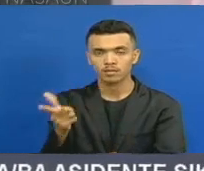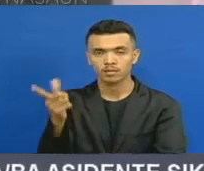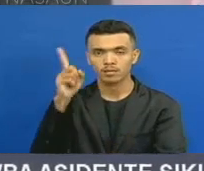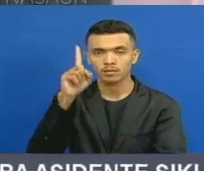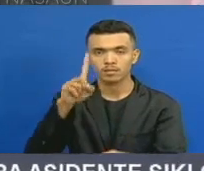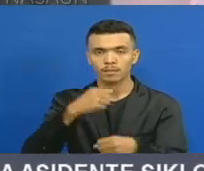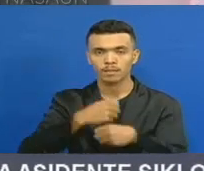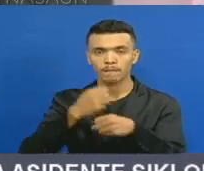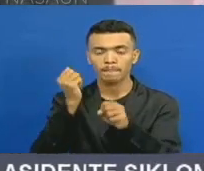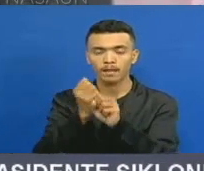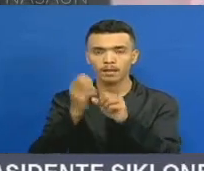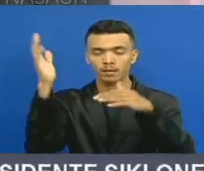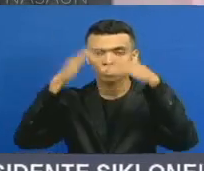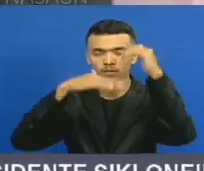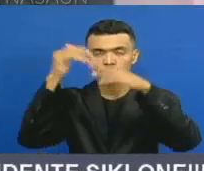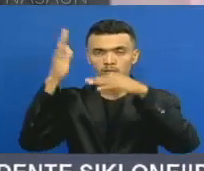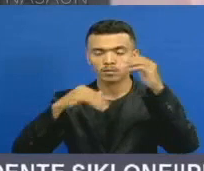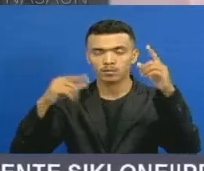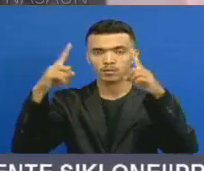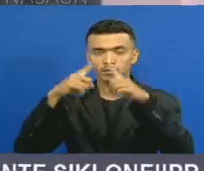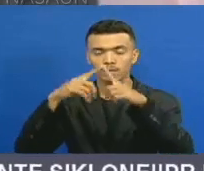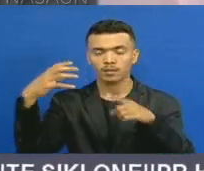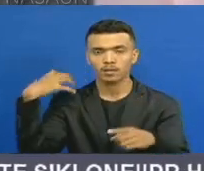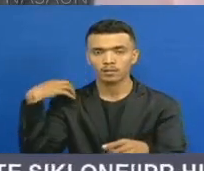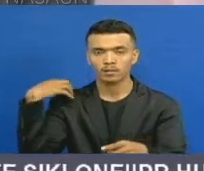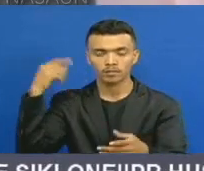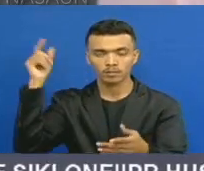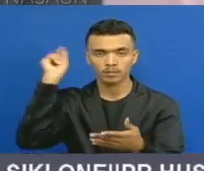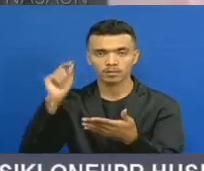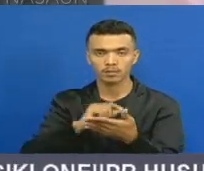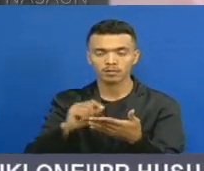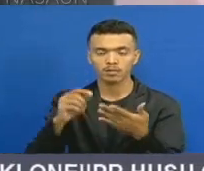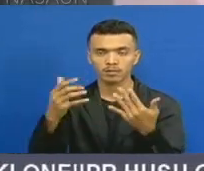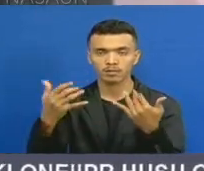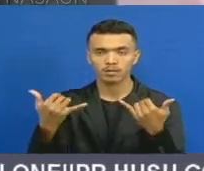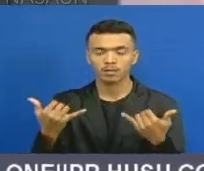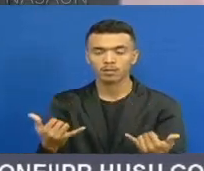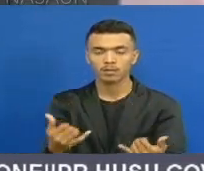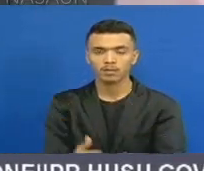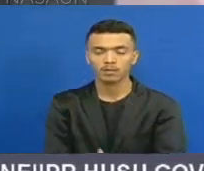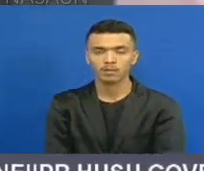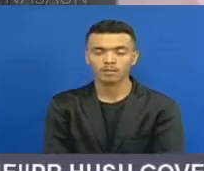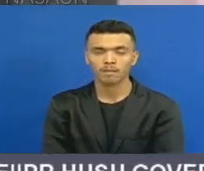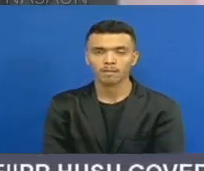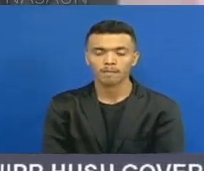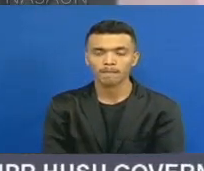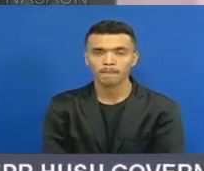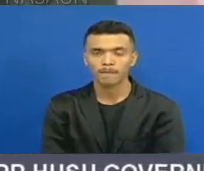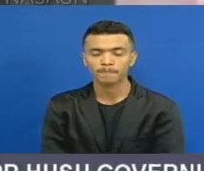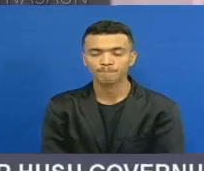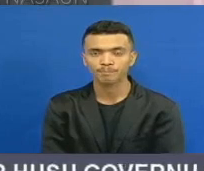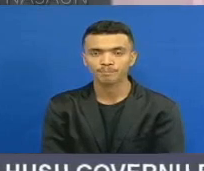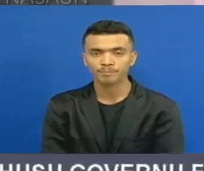halo construção para edifício, né? Edifício de administração de suco. Né? Nós vemos que estamos em projeto